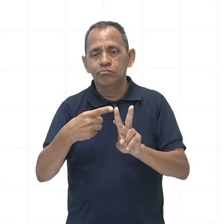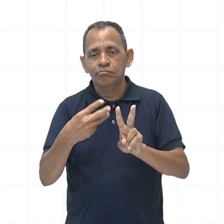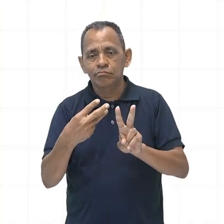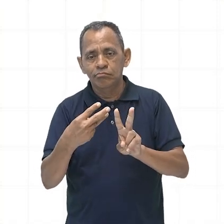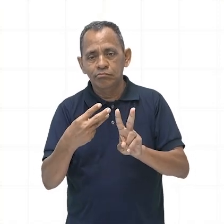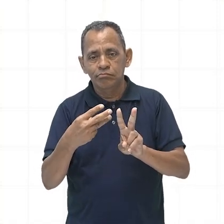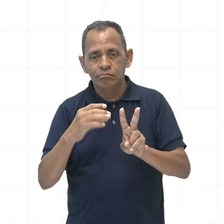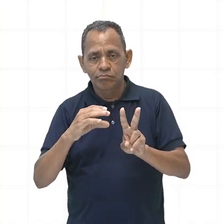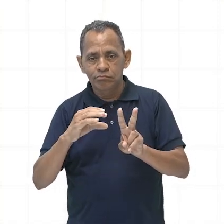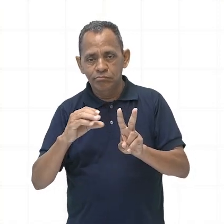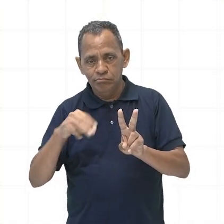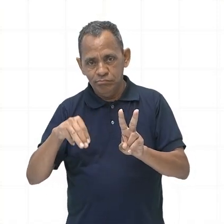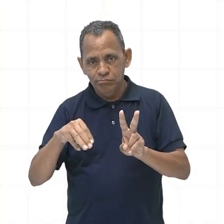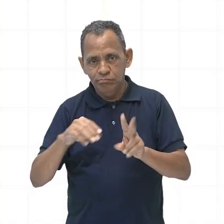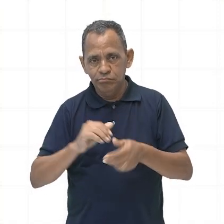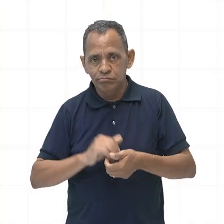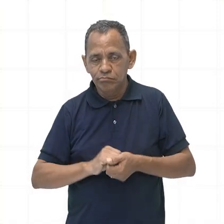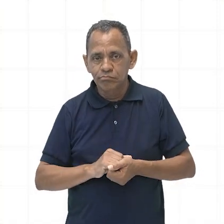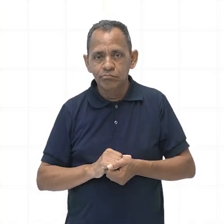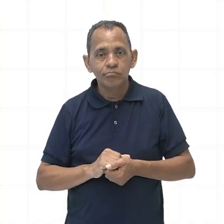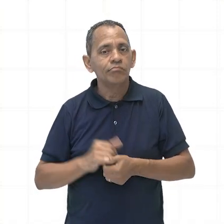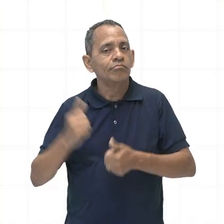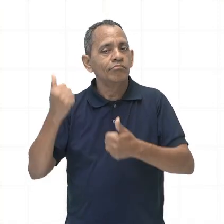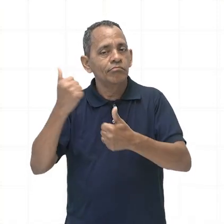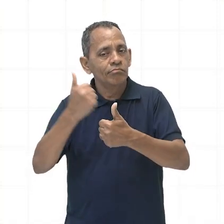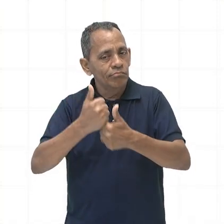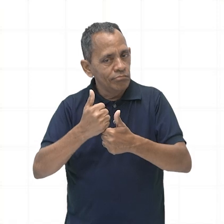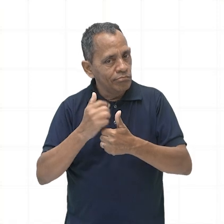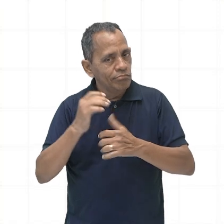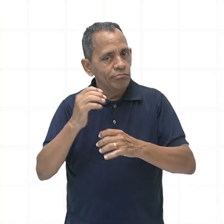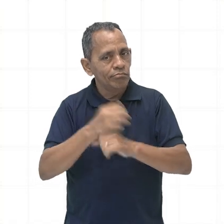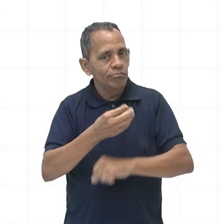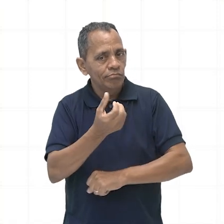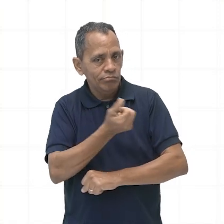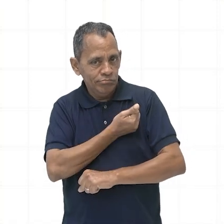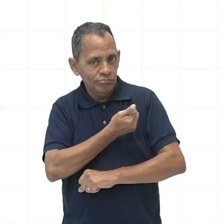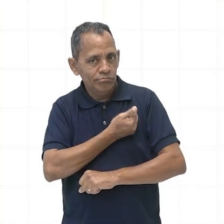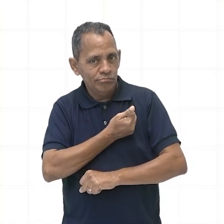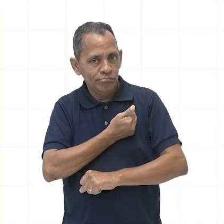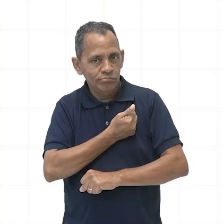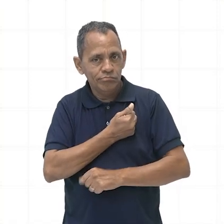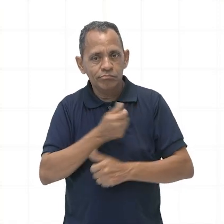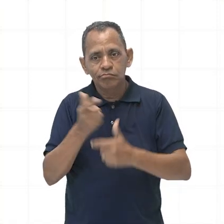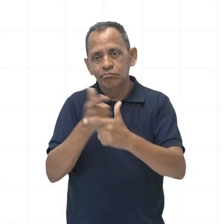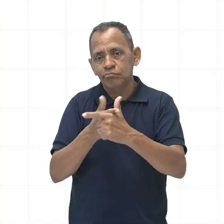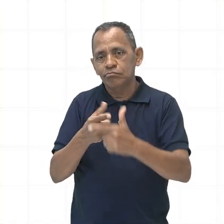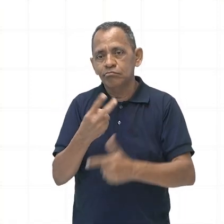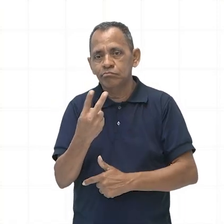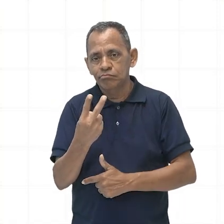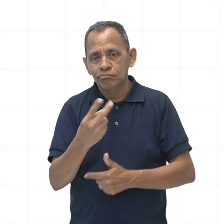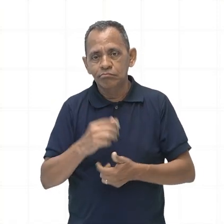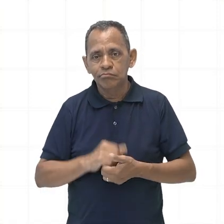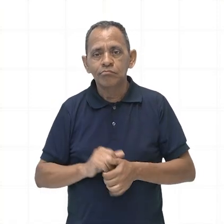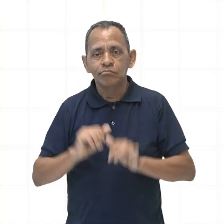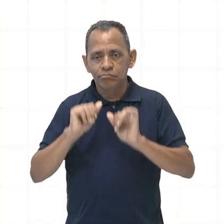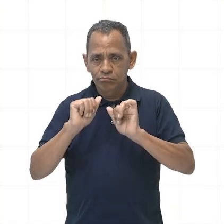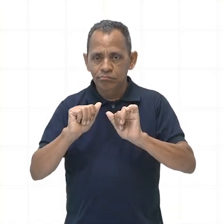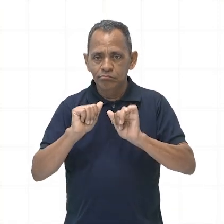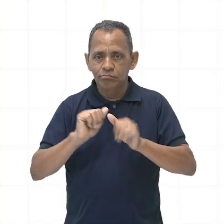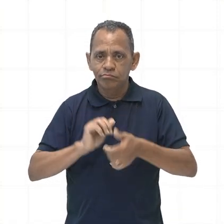fez? Só substituímos aqui a medida do lado e dividimos por 2, porque foi possível